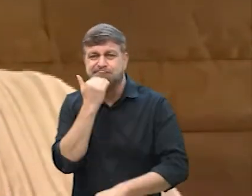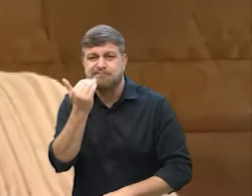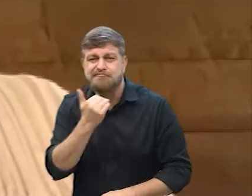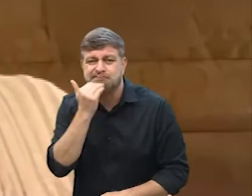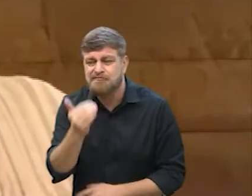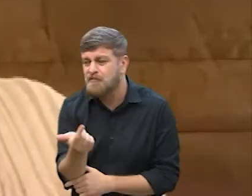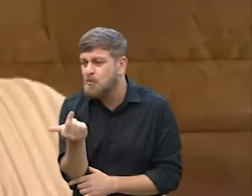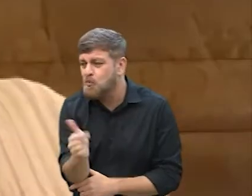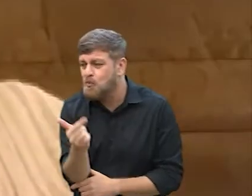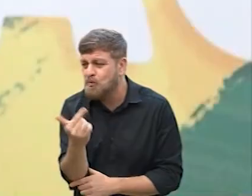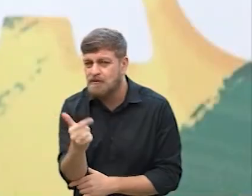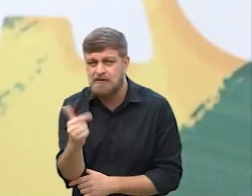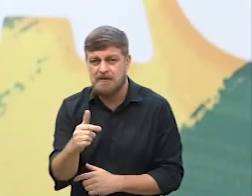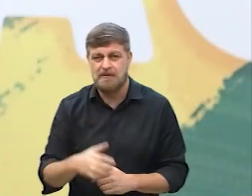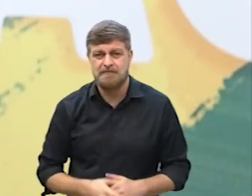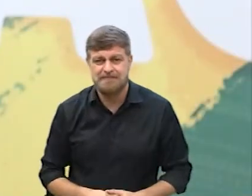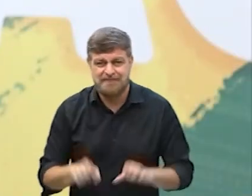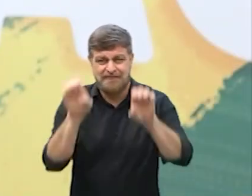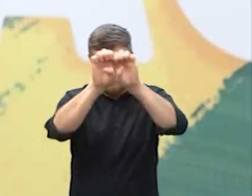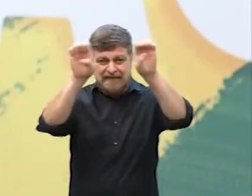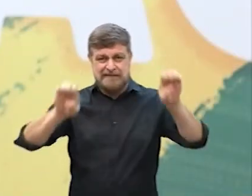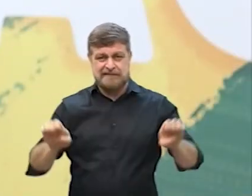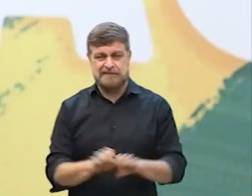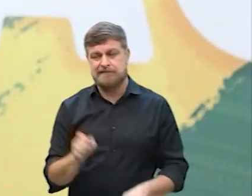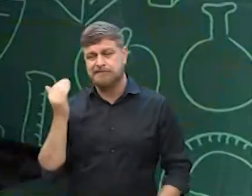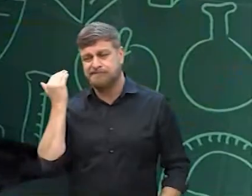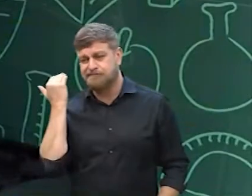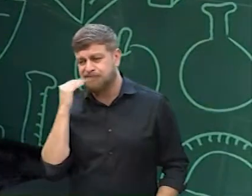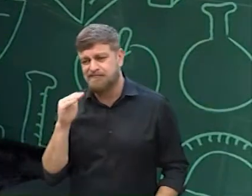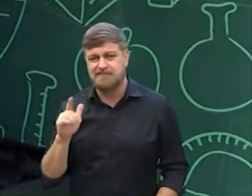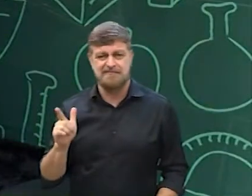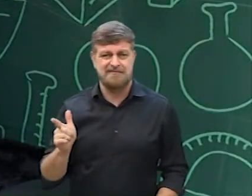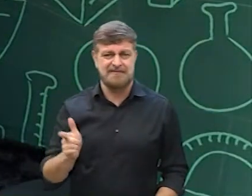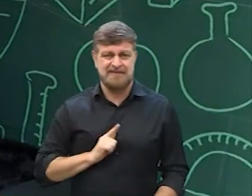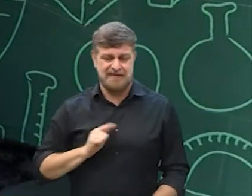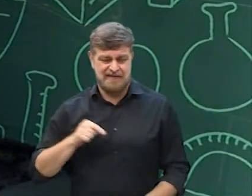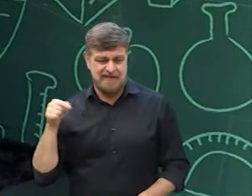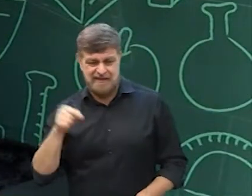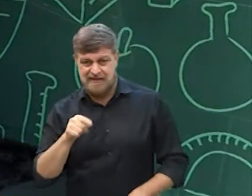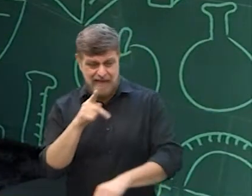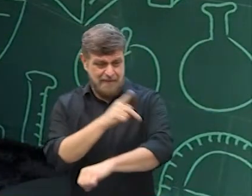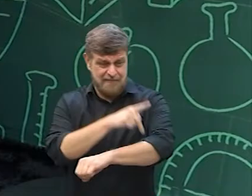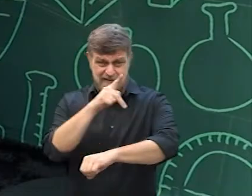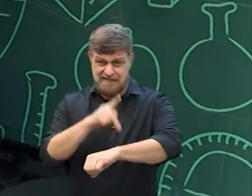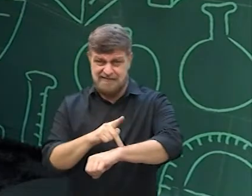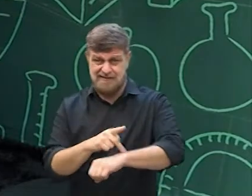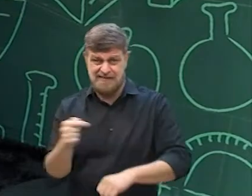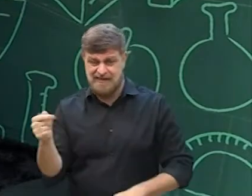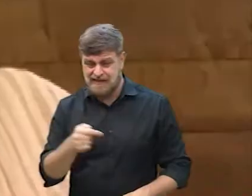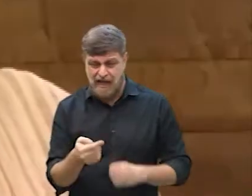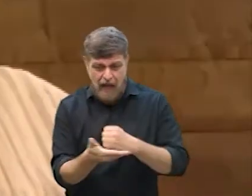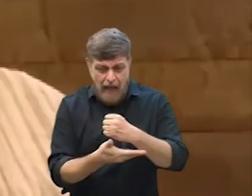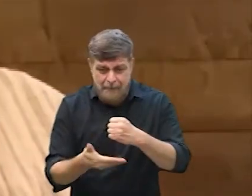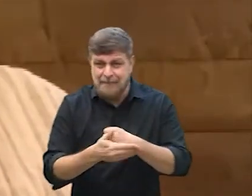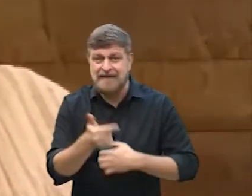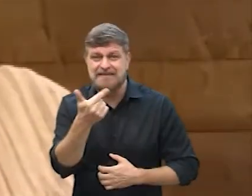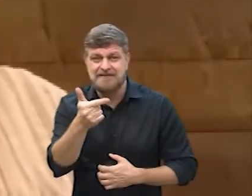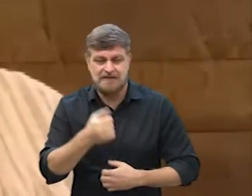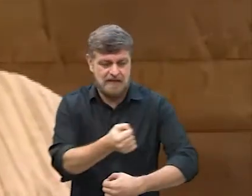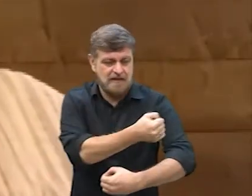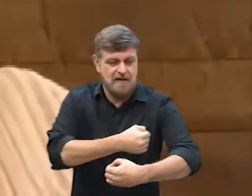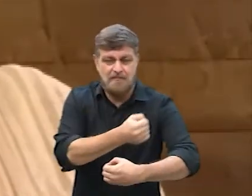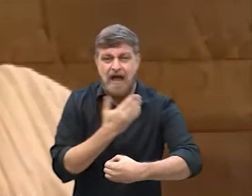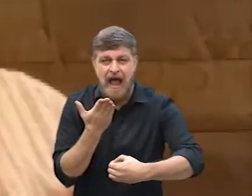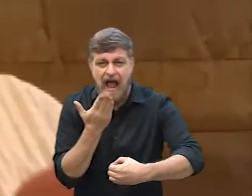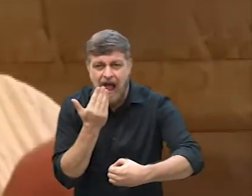não ofereceu... Não tem estrutura pedagógica, desde a merenda, a